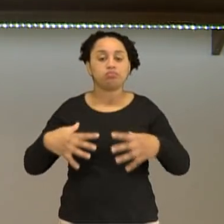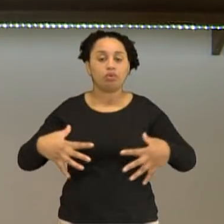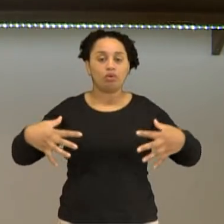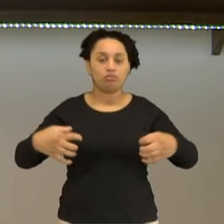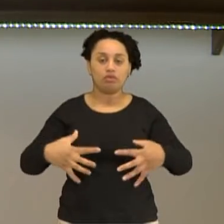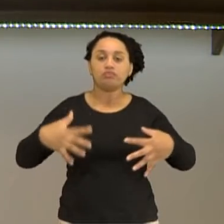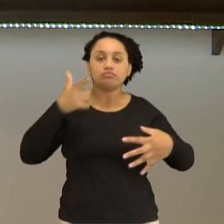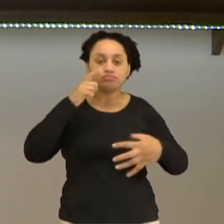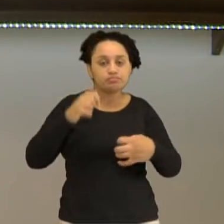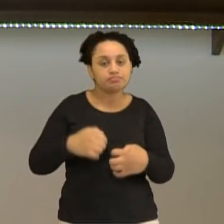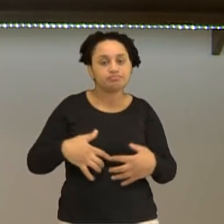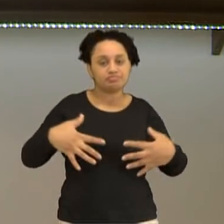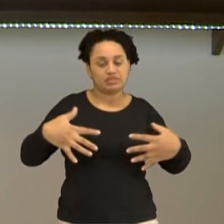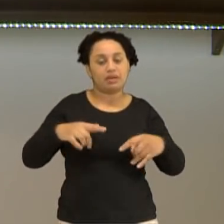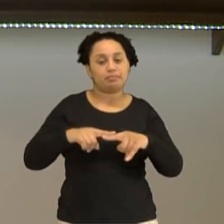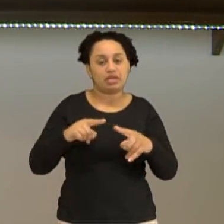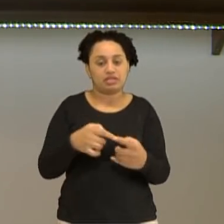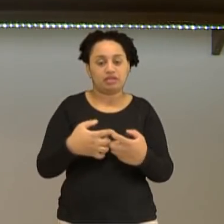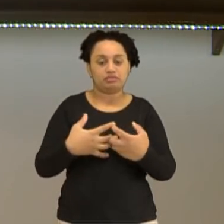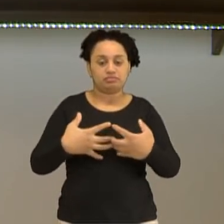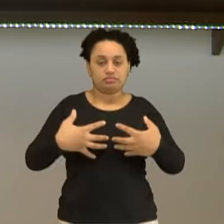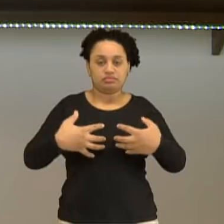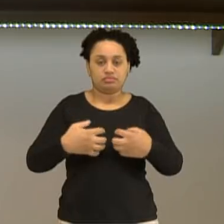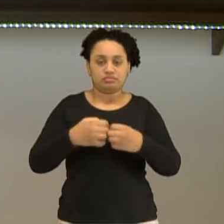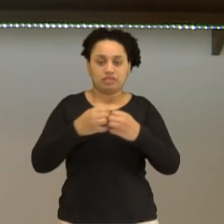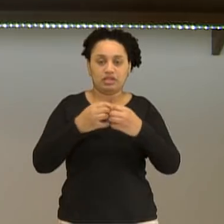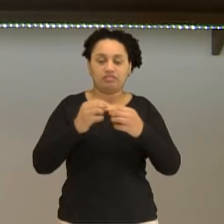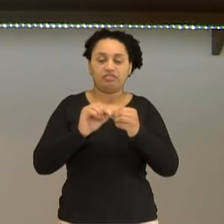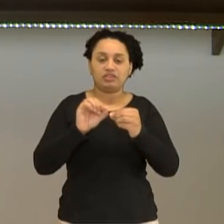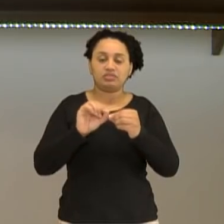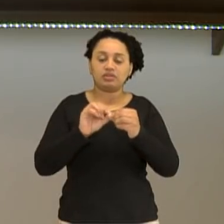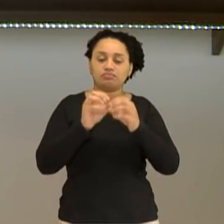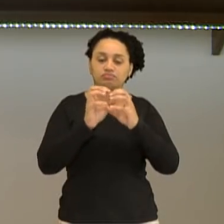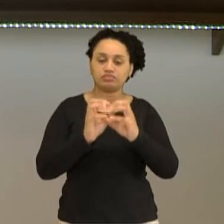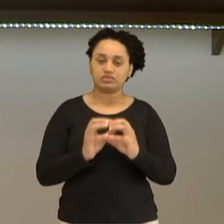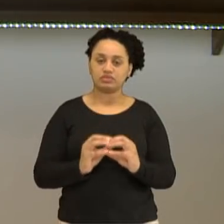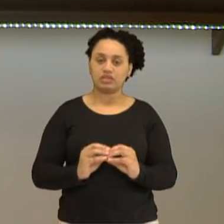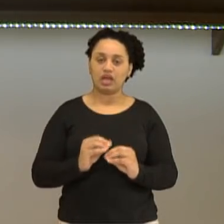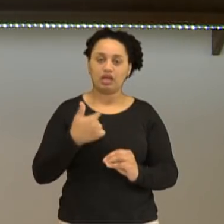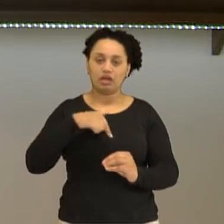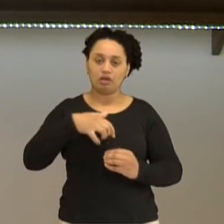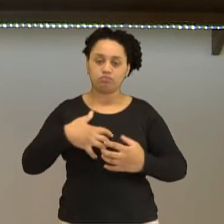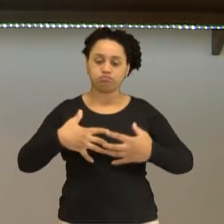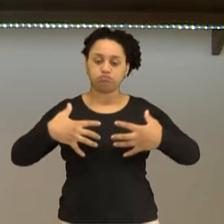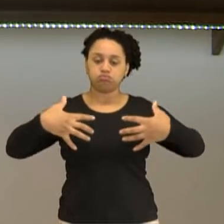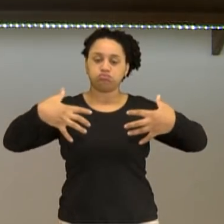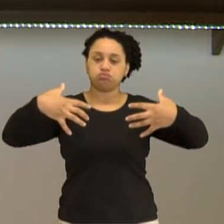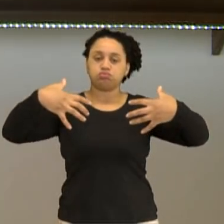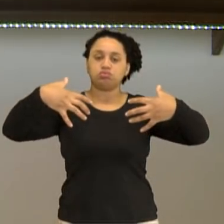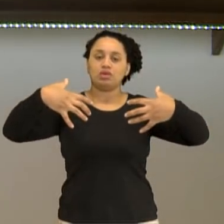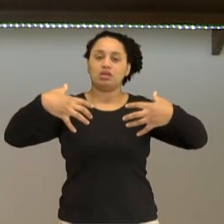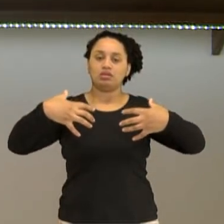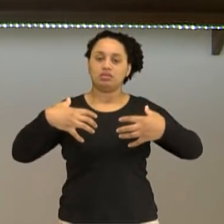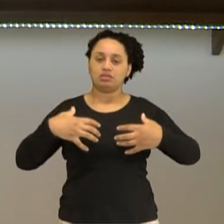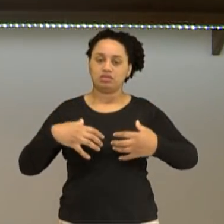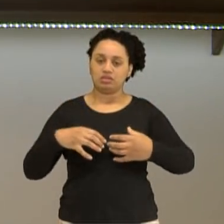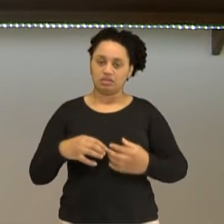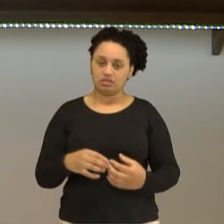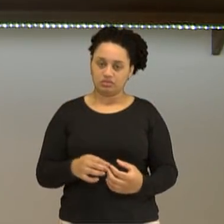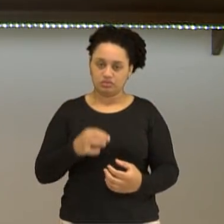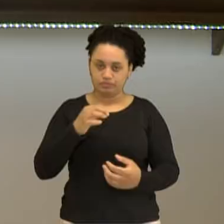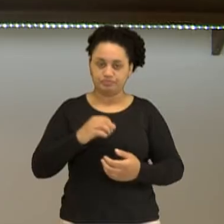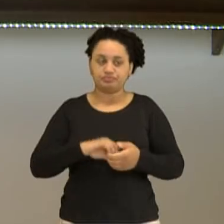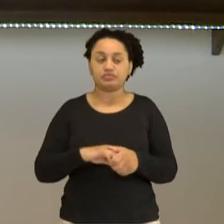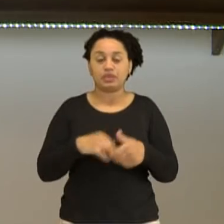uma contração abdominal. Ele desce para que haja um espaço maior para que o ar possa entrar. Olha como que acontece